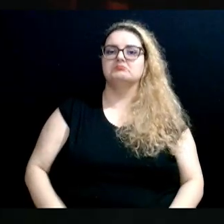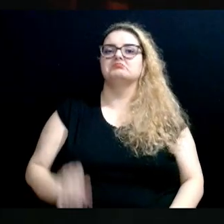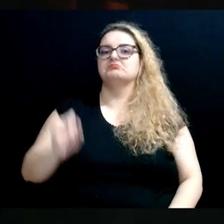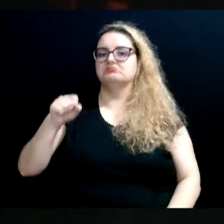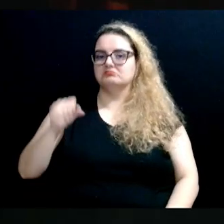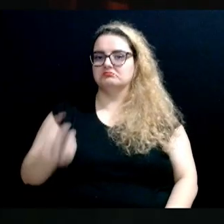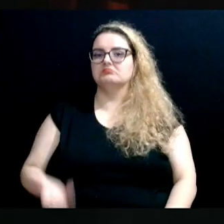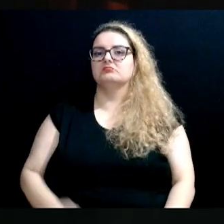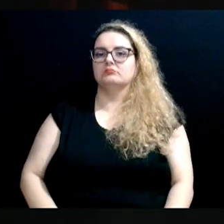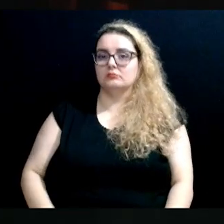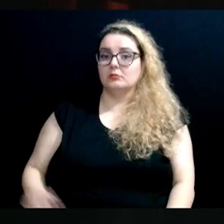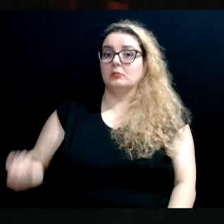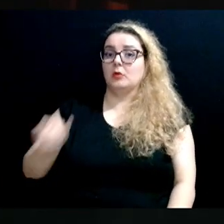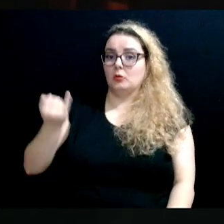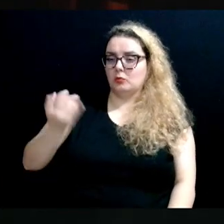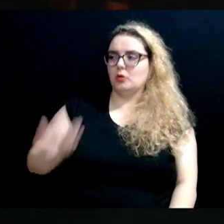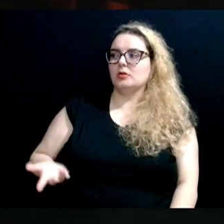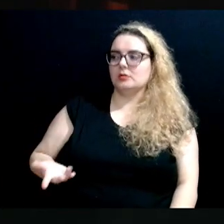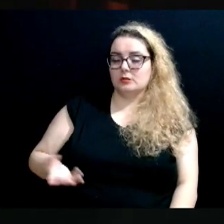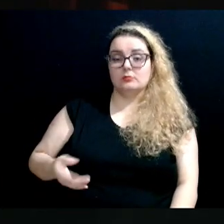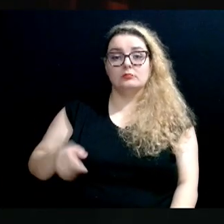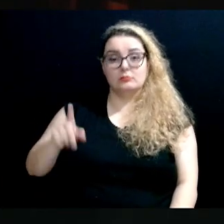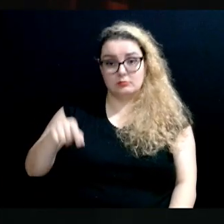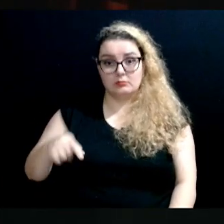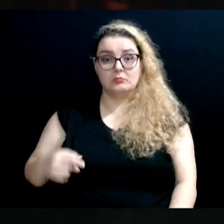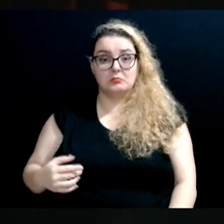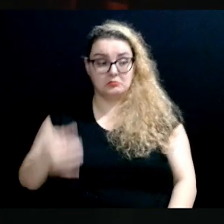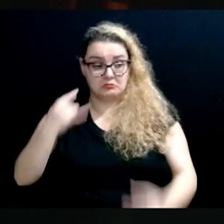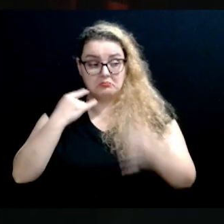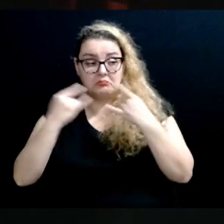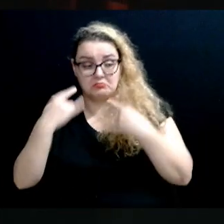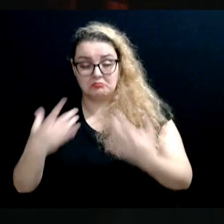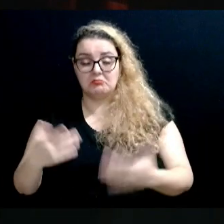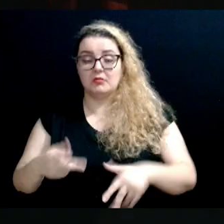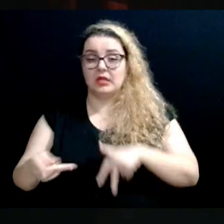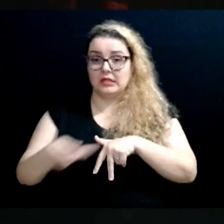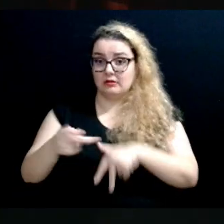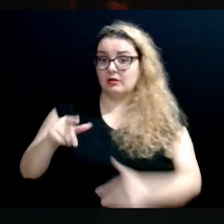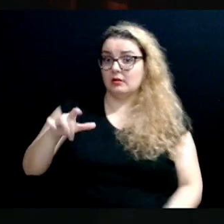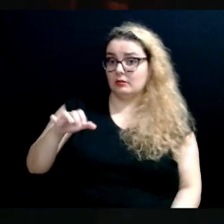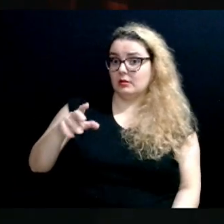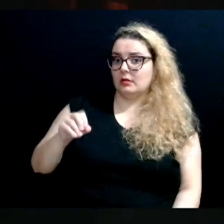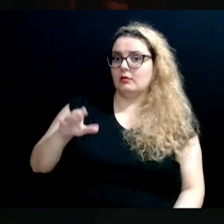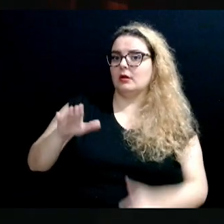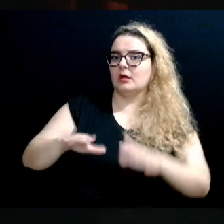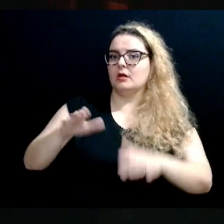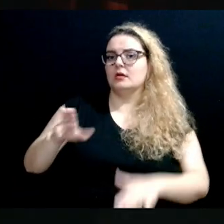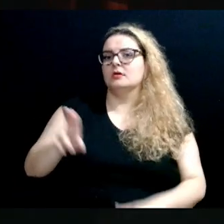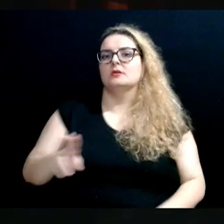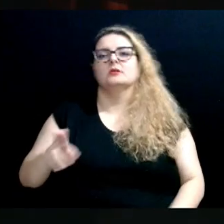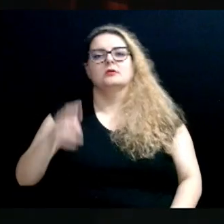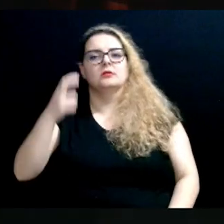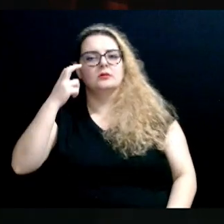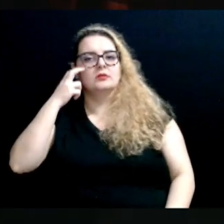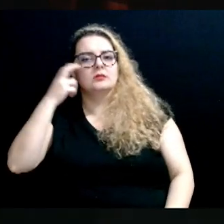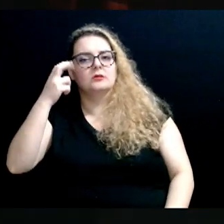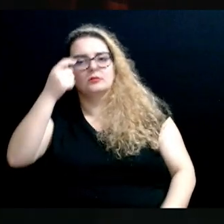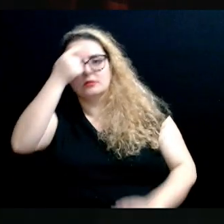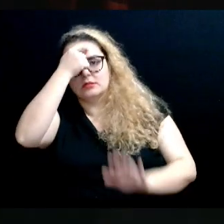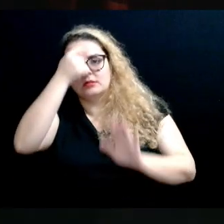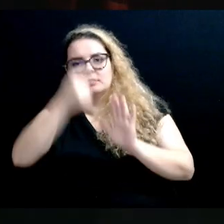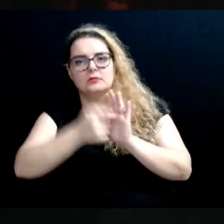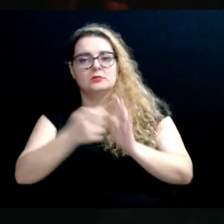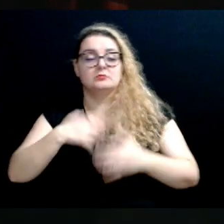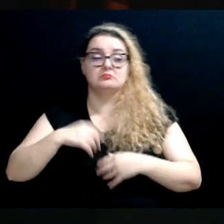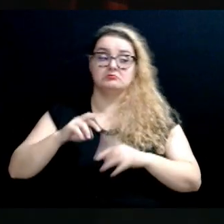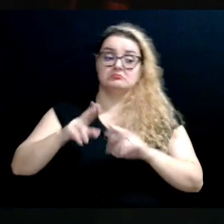interessante e importante, né, essa fala do Léo, porque às vezes a gente está usando a inteligência artificial de uma forma diferente, a gente está querendo